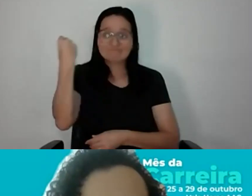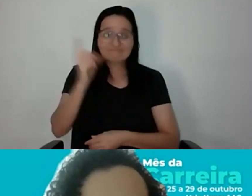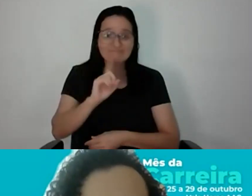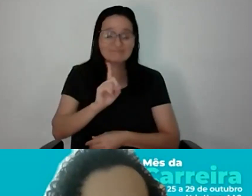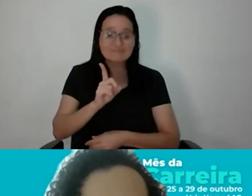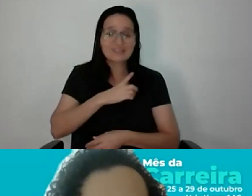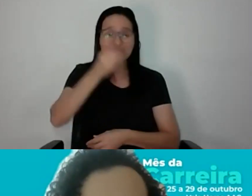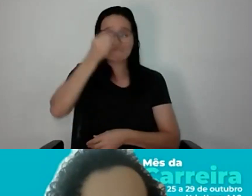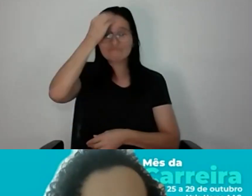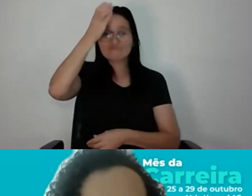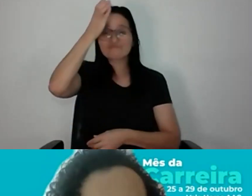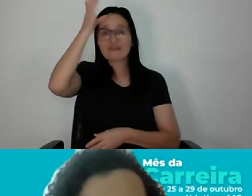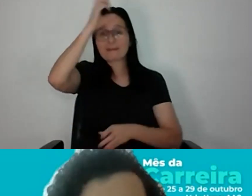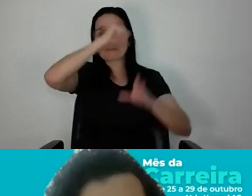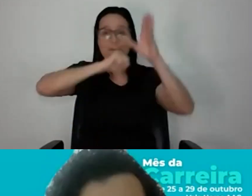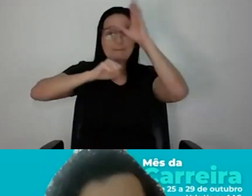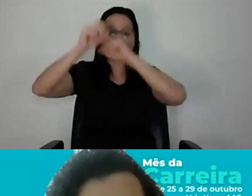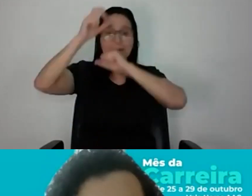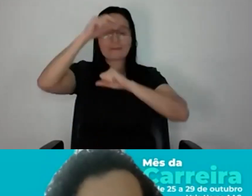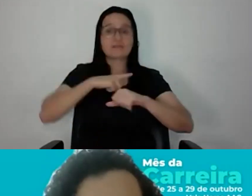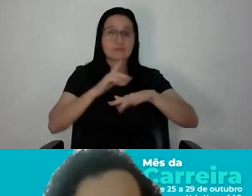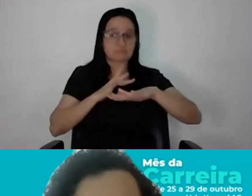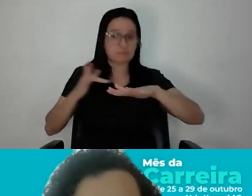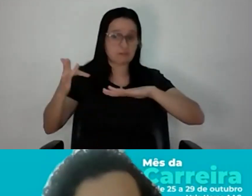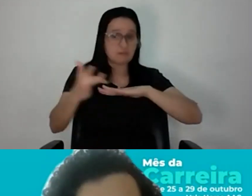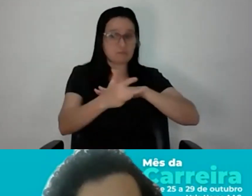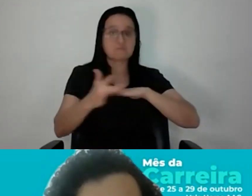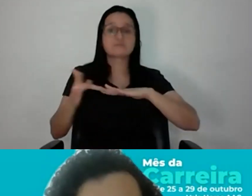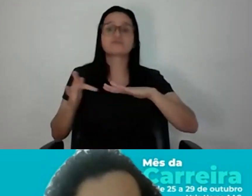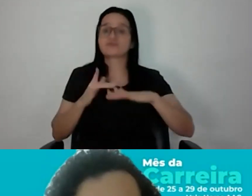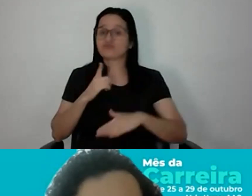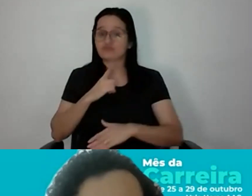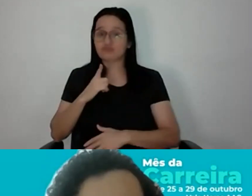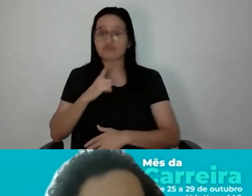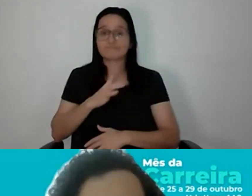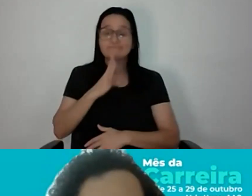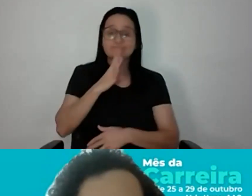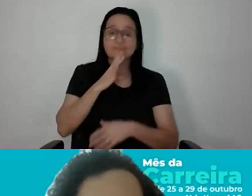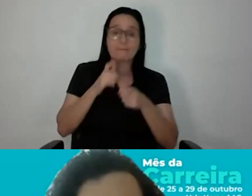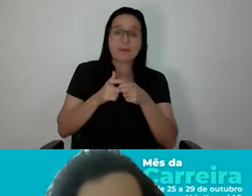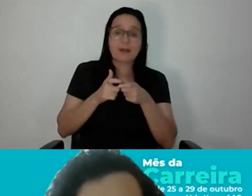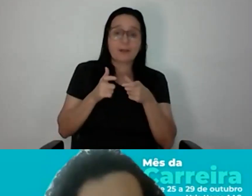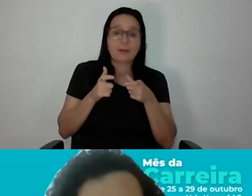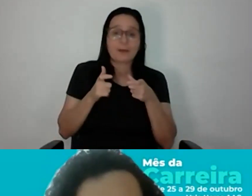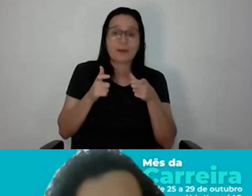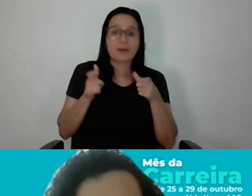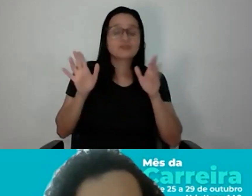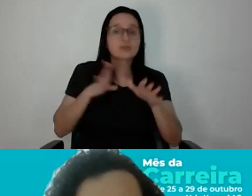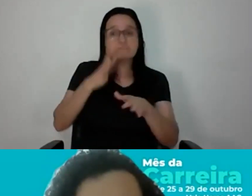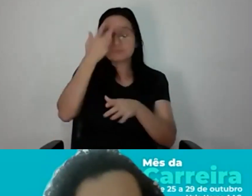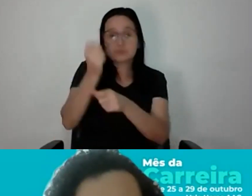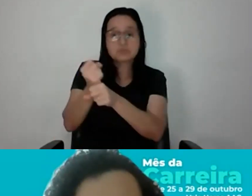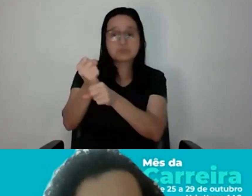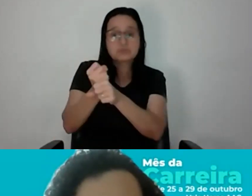de vocês, tá? O celular, as redes sociais detêm muito conhecimento, principalmente das pessoas que já estão anos à frente de vocês, já